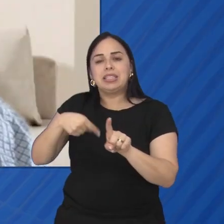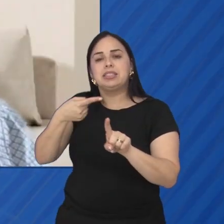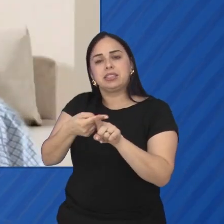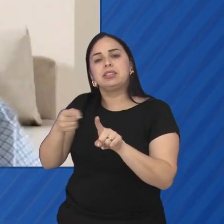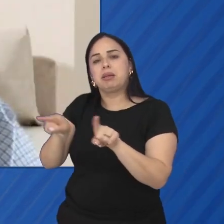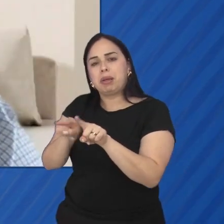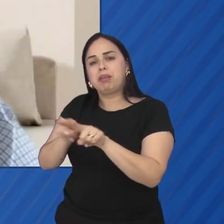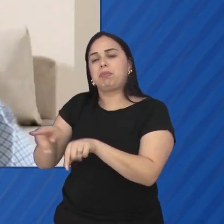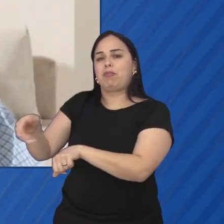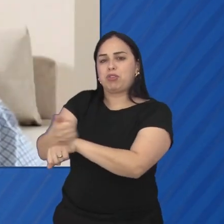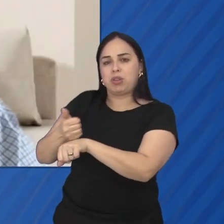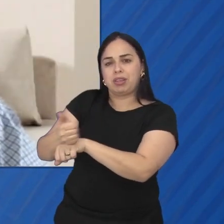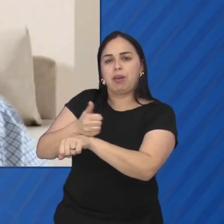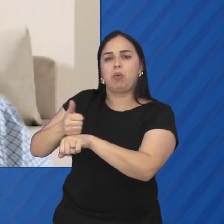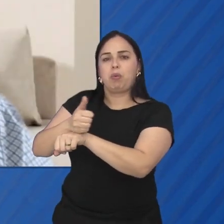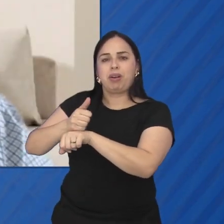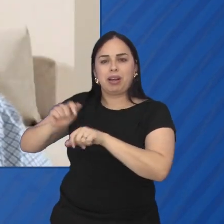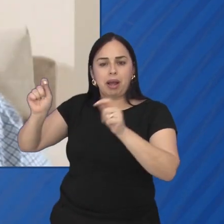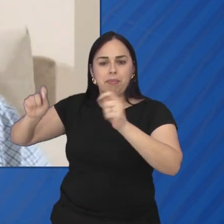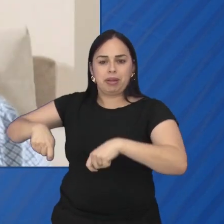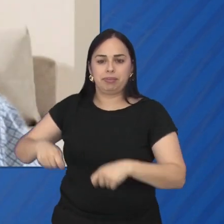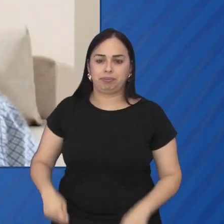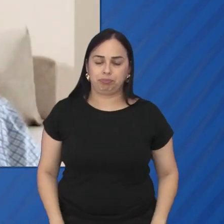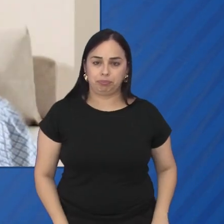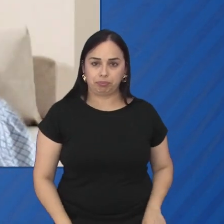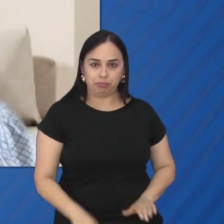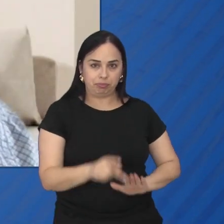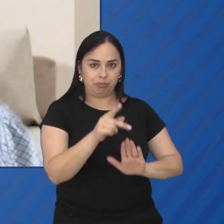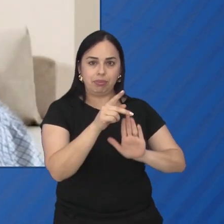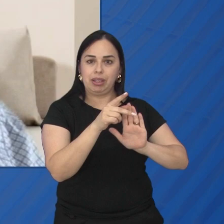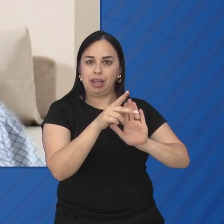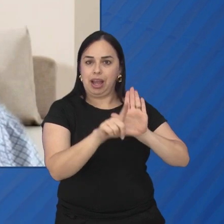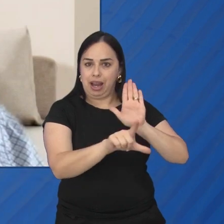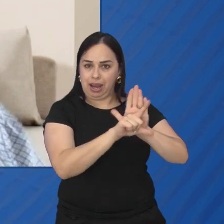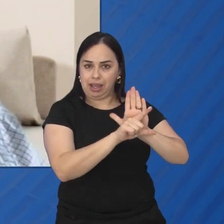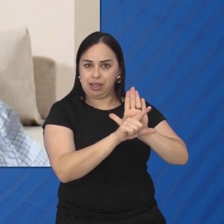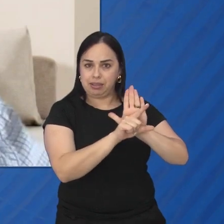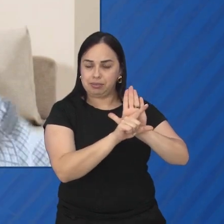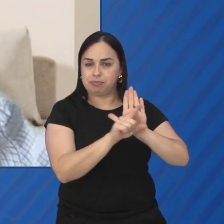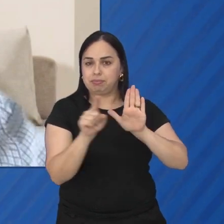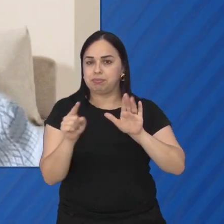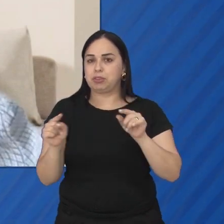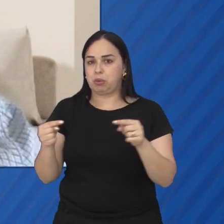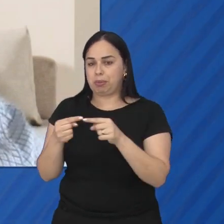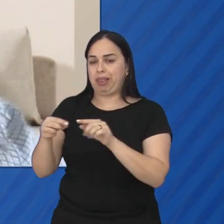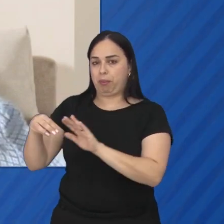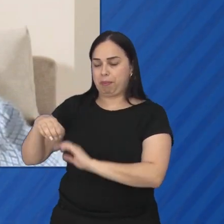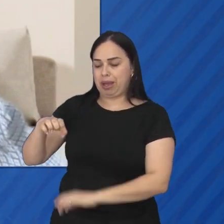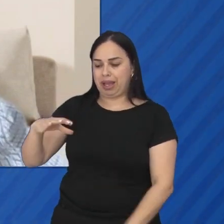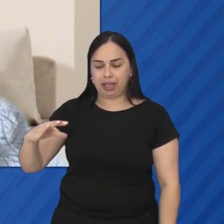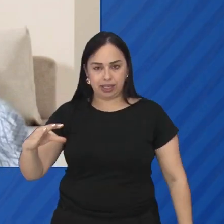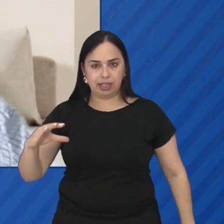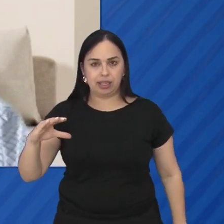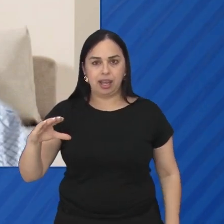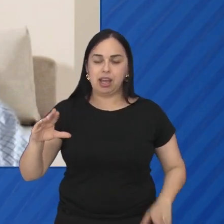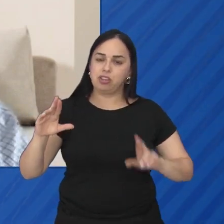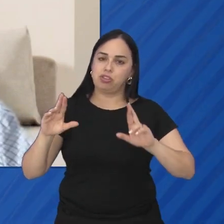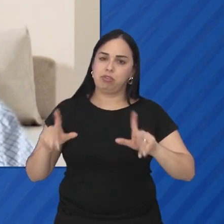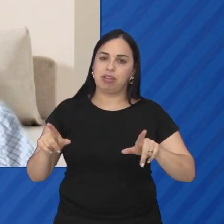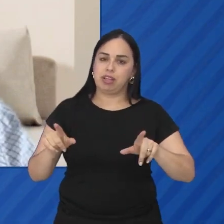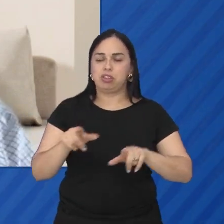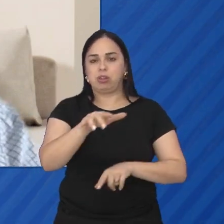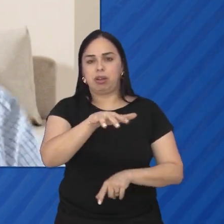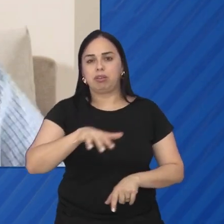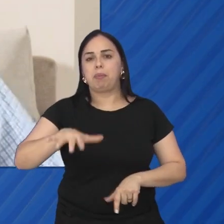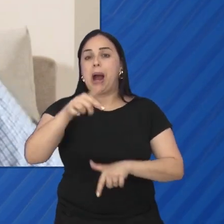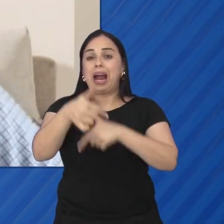profissionais capacitados por instituições de qualidade. A lei /MEC não acompanha o mercado. E essa é uma